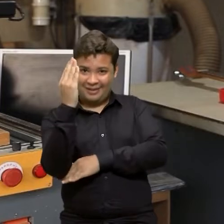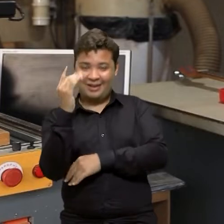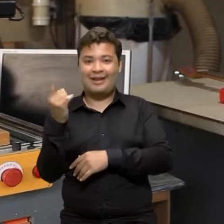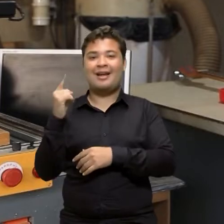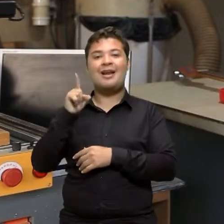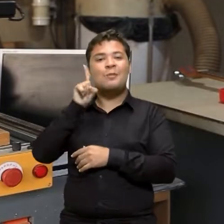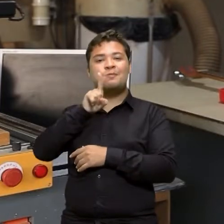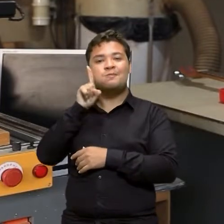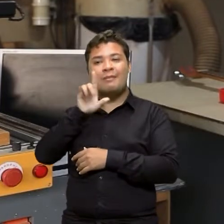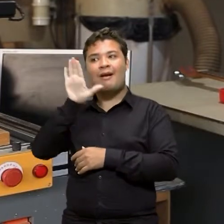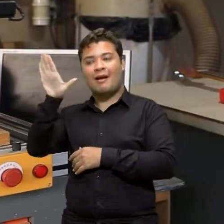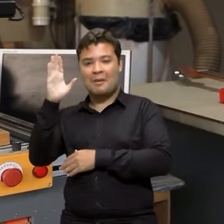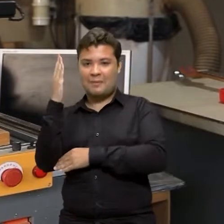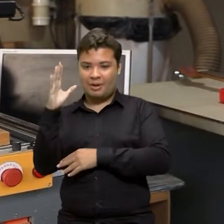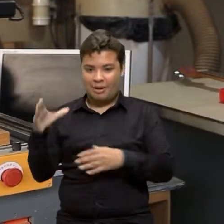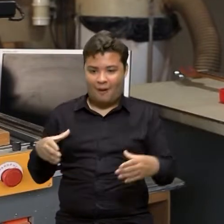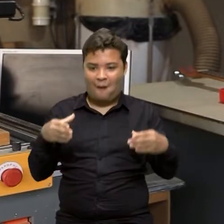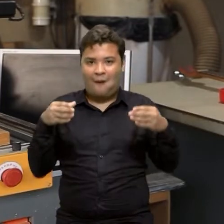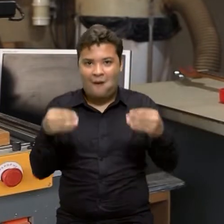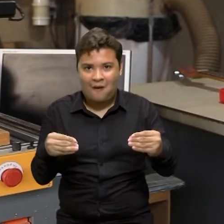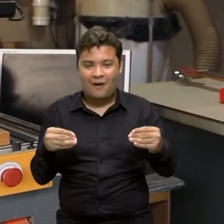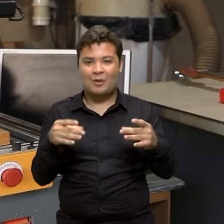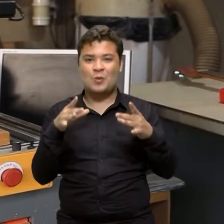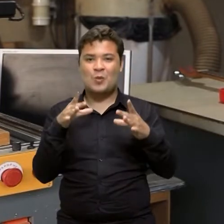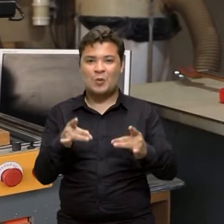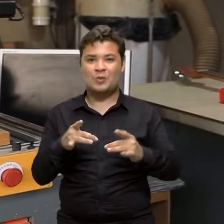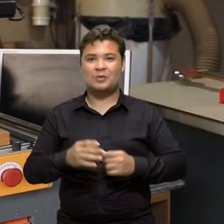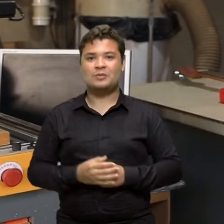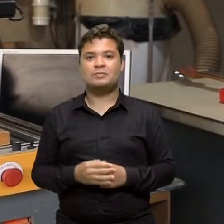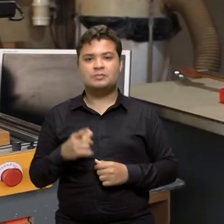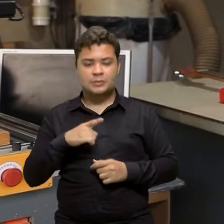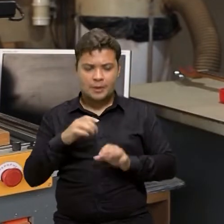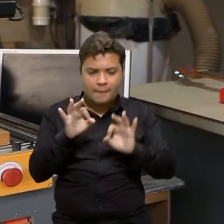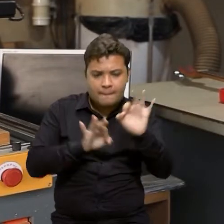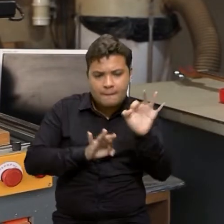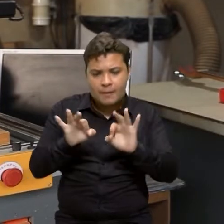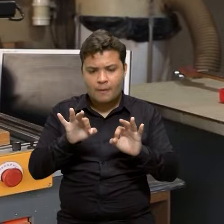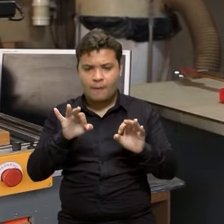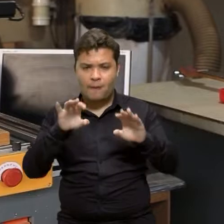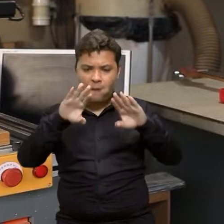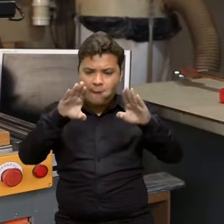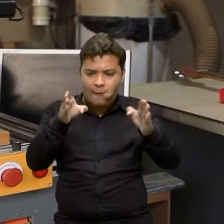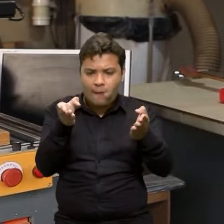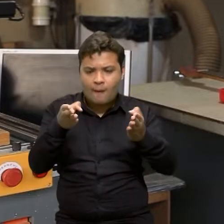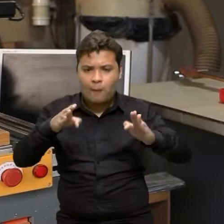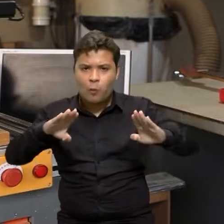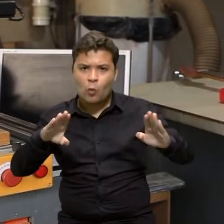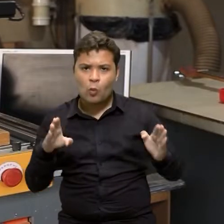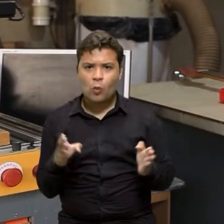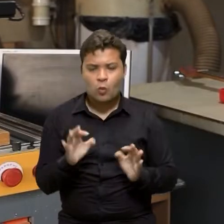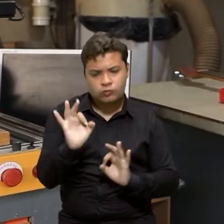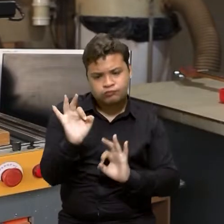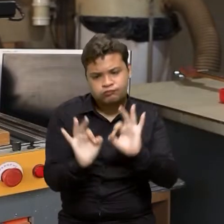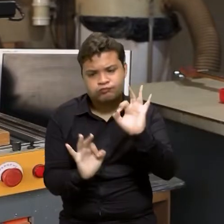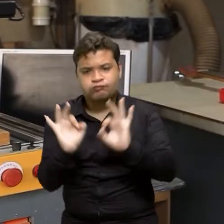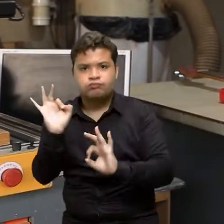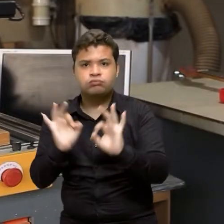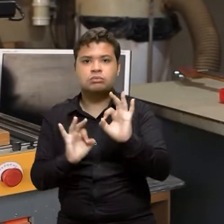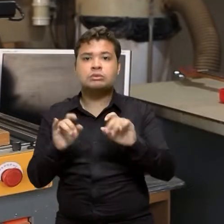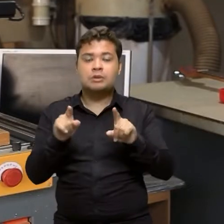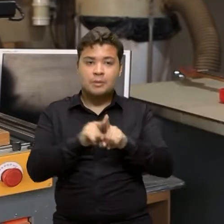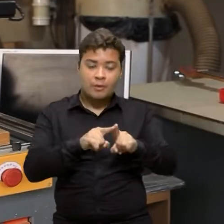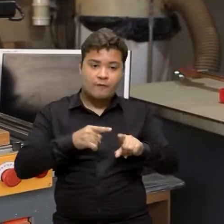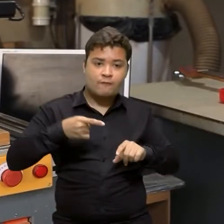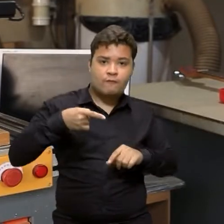culturas, vamos dizer assim, a gente vem fazendo shape, lixando, até pegar as formas, as curvas da guitarra, o formato, fazendo